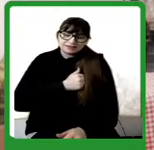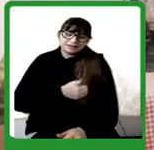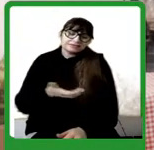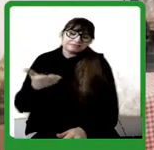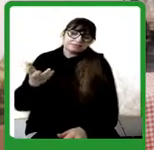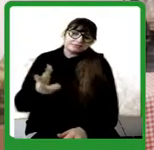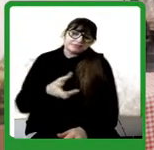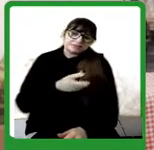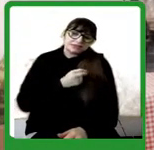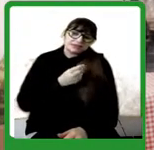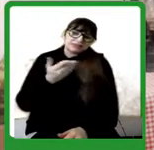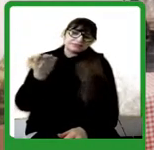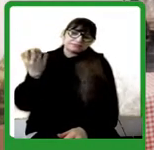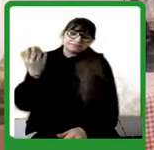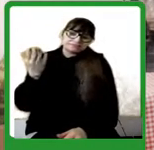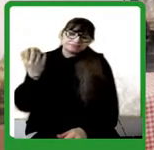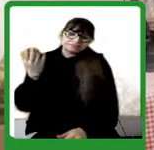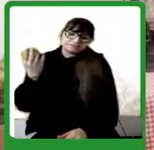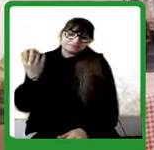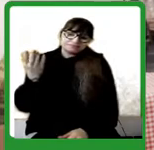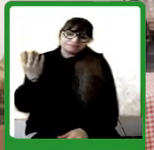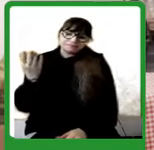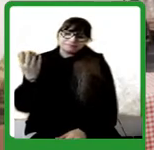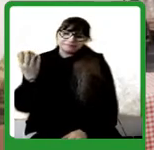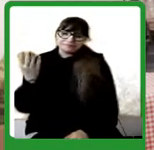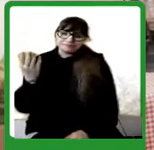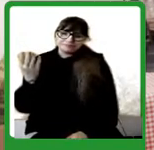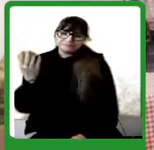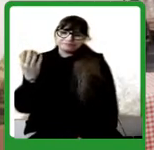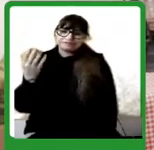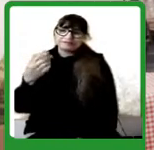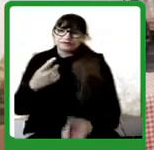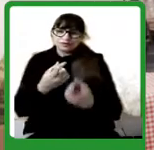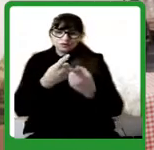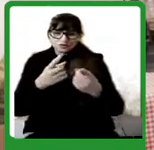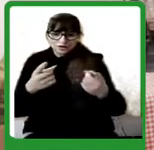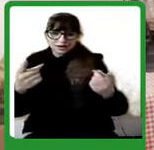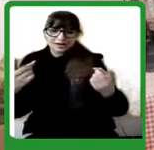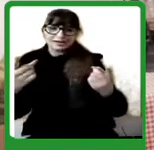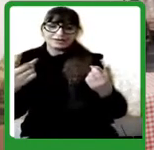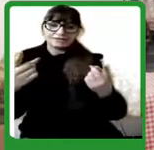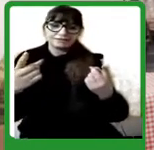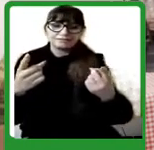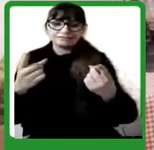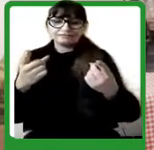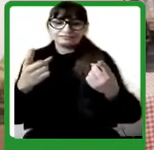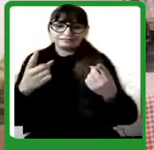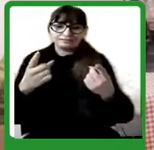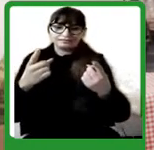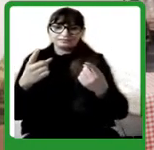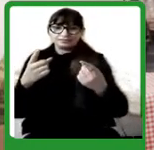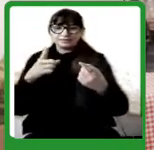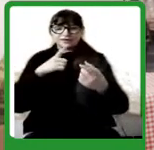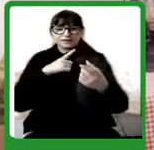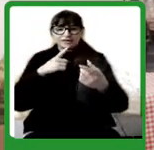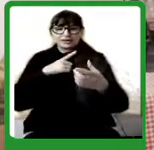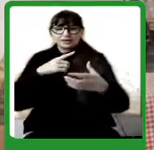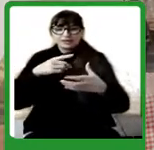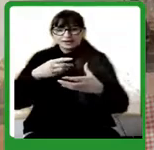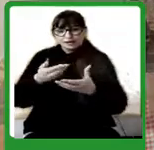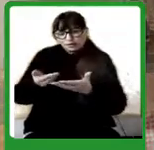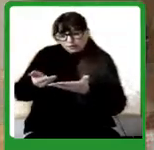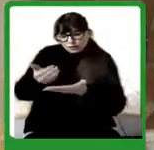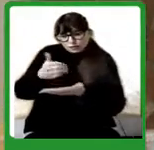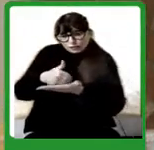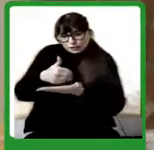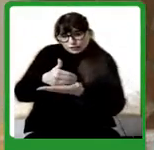Senhora Aparecida. Aquele churrascão, hã? Aquele sagu, o bolo no guardanapinho. Meu